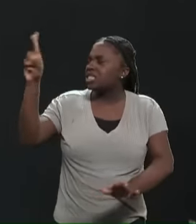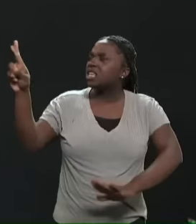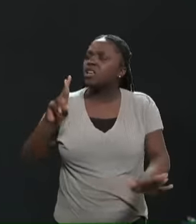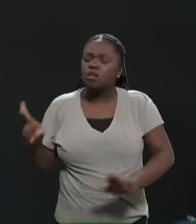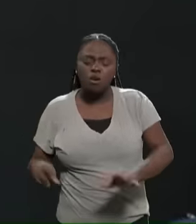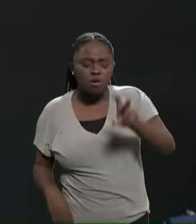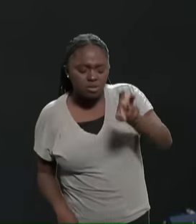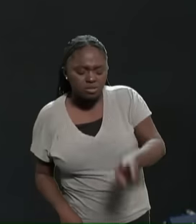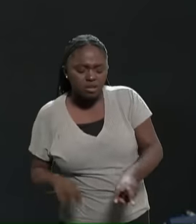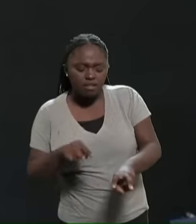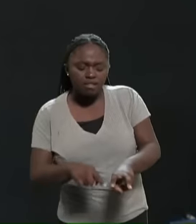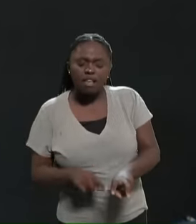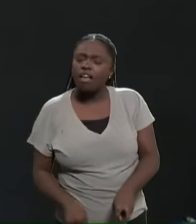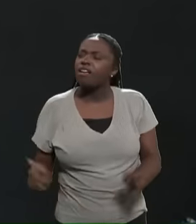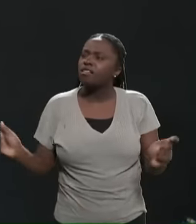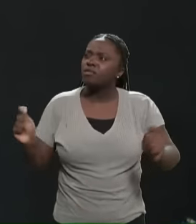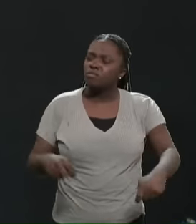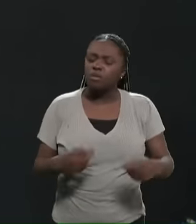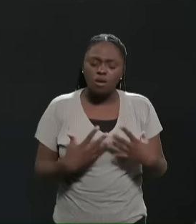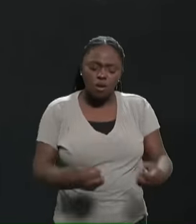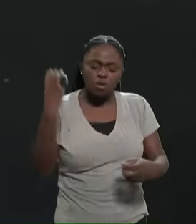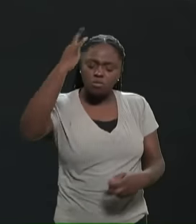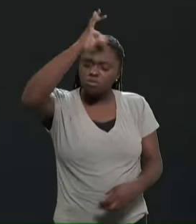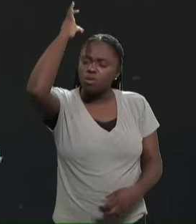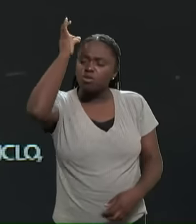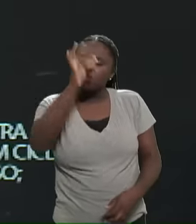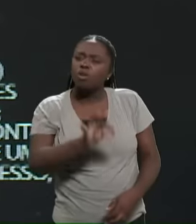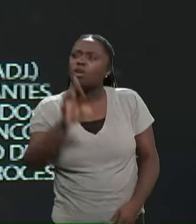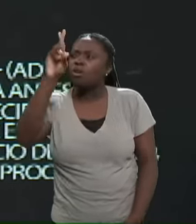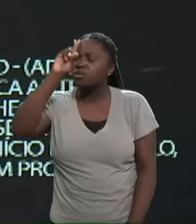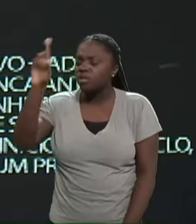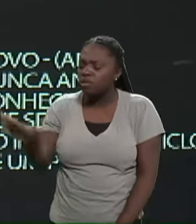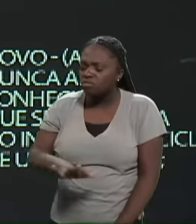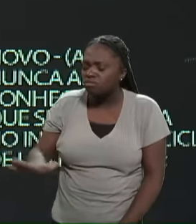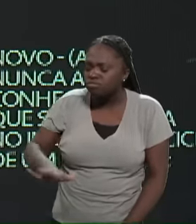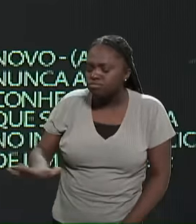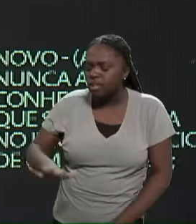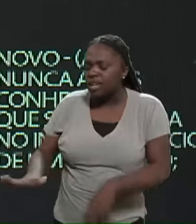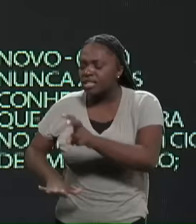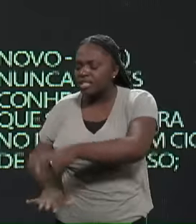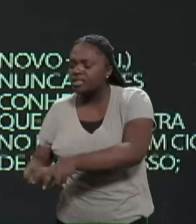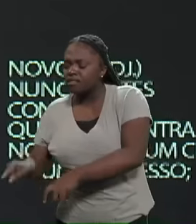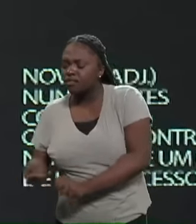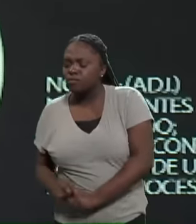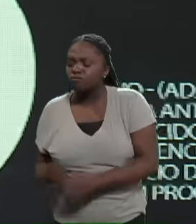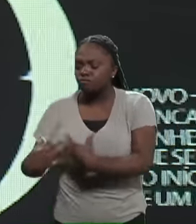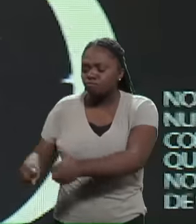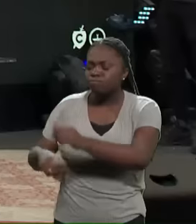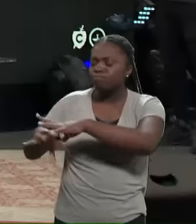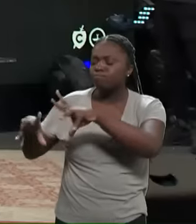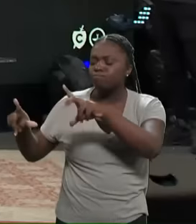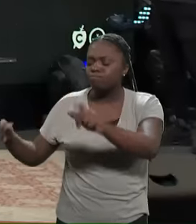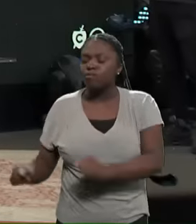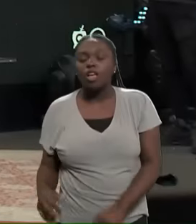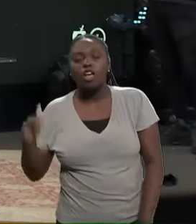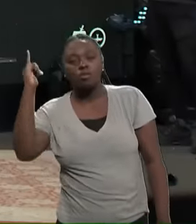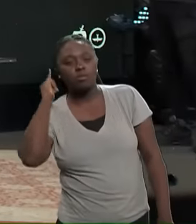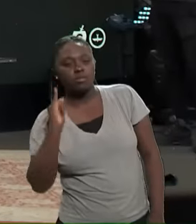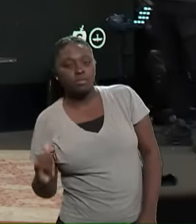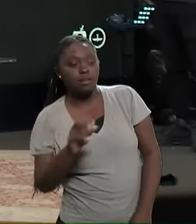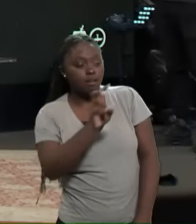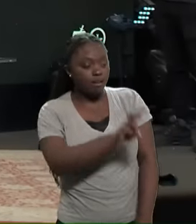nesta cadeira seja cheio do Espírito. Senhor, que quem se assente aqui, se está doente, que reciba cura. Eu ia profetizando cadeira